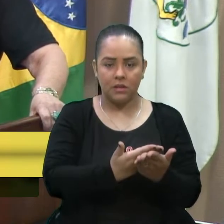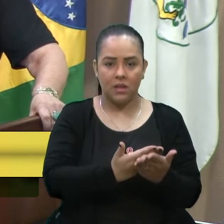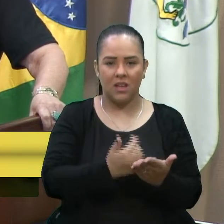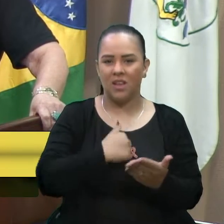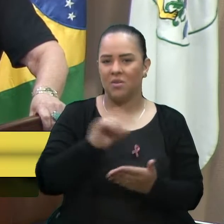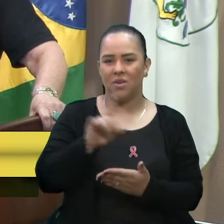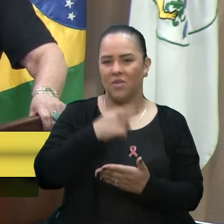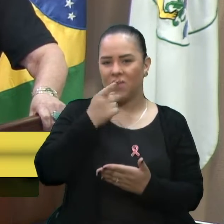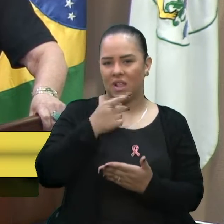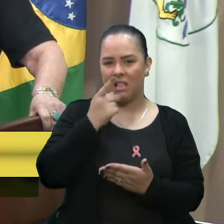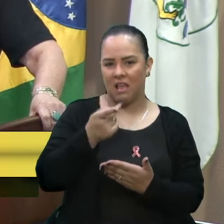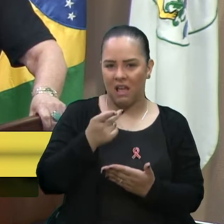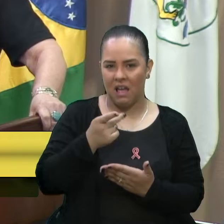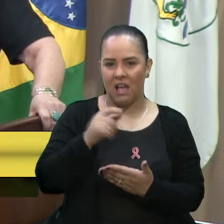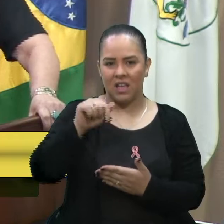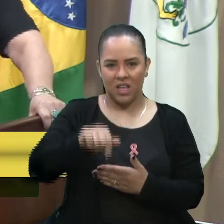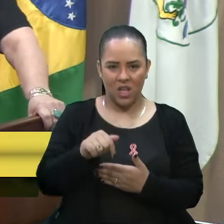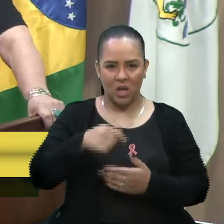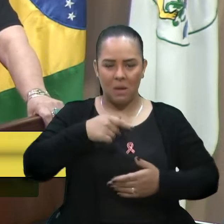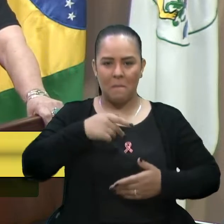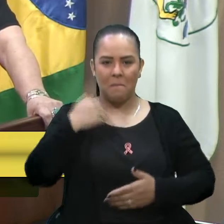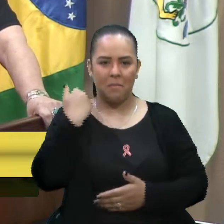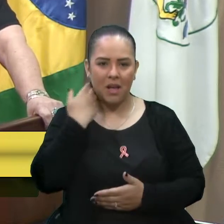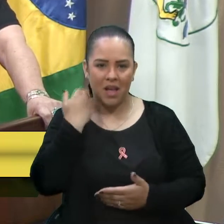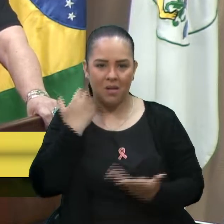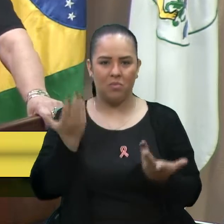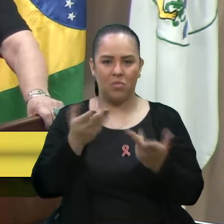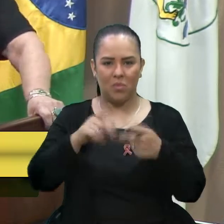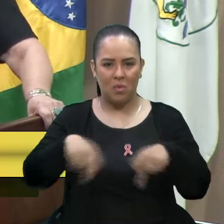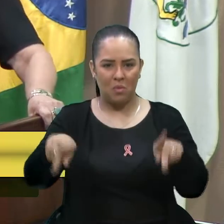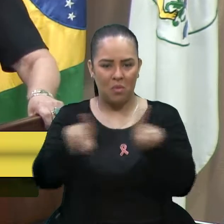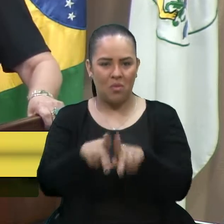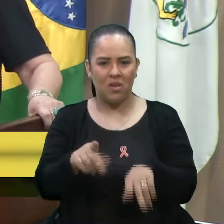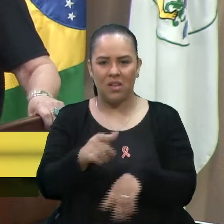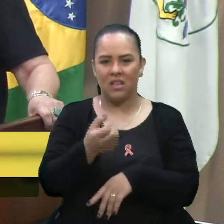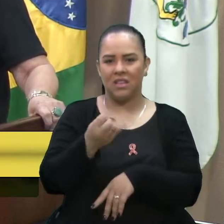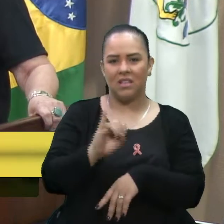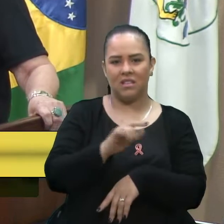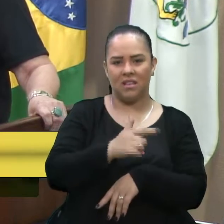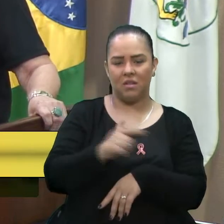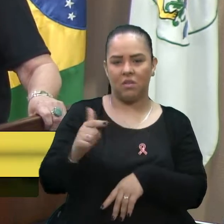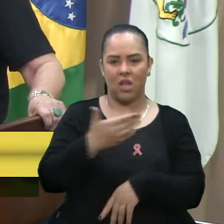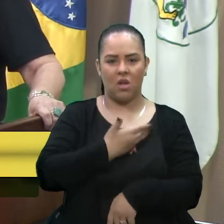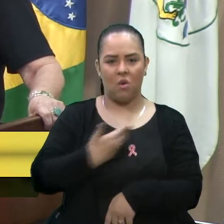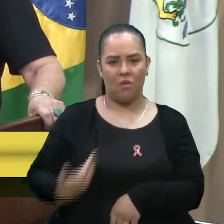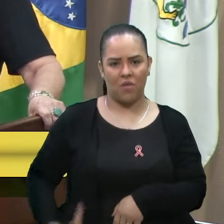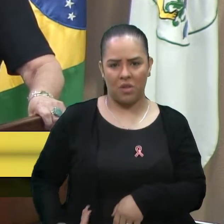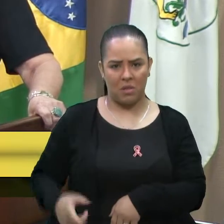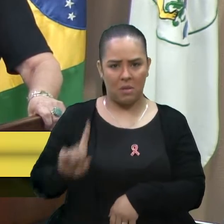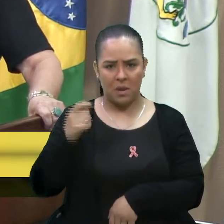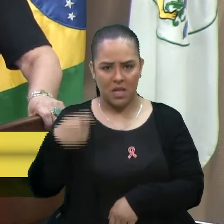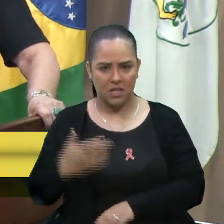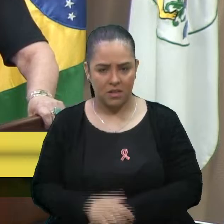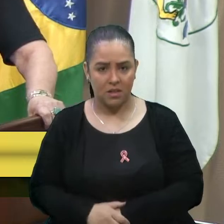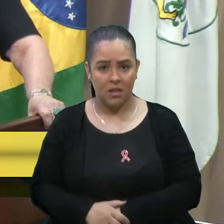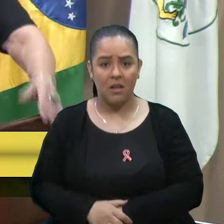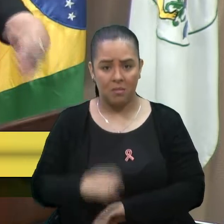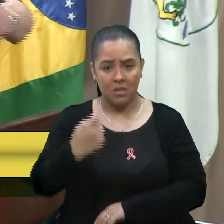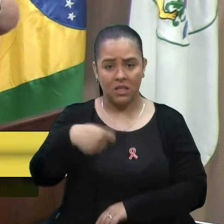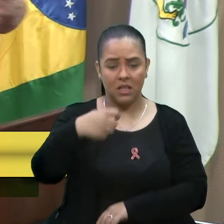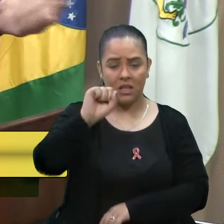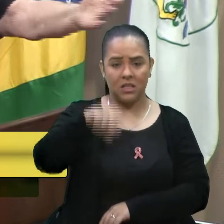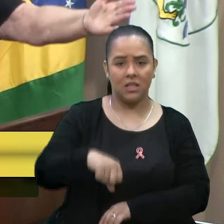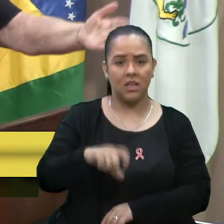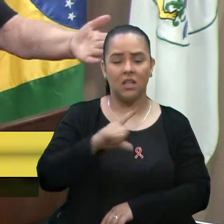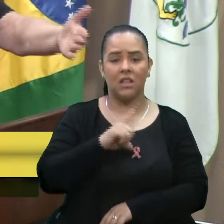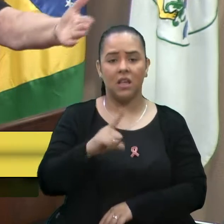hipócrita, populista e inconsequente daqueles que acham que quem governa não tem que governar. Quem governa tem que governar, tem que indicar os seus como